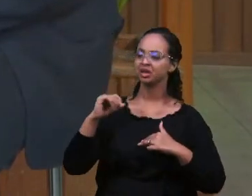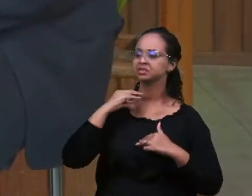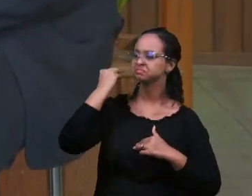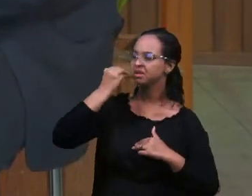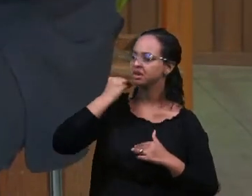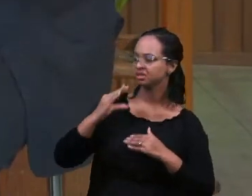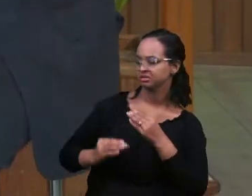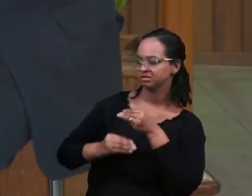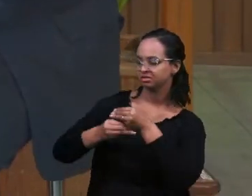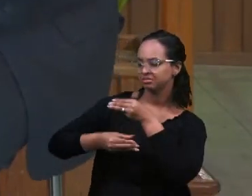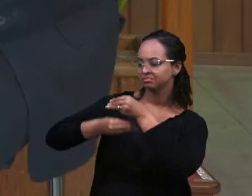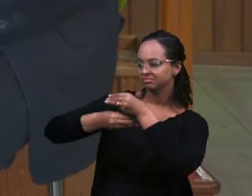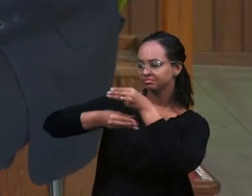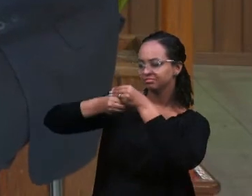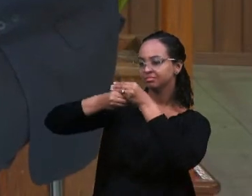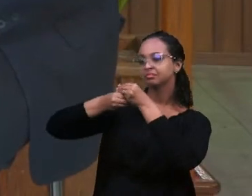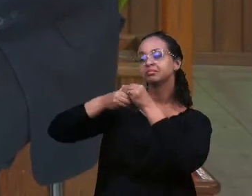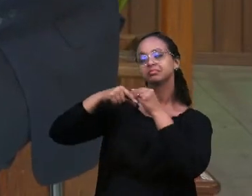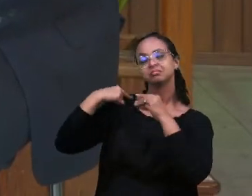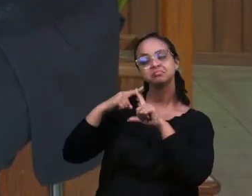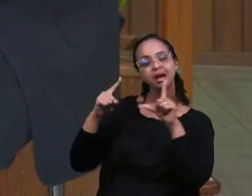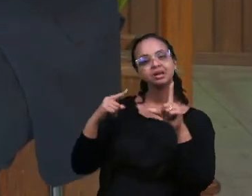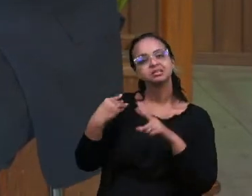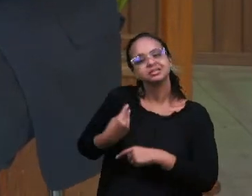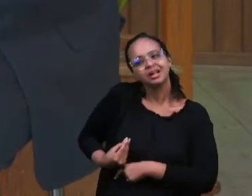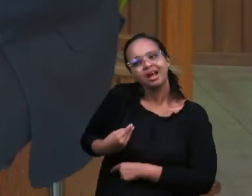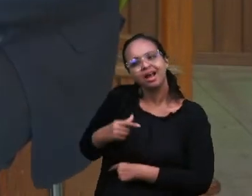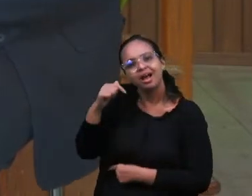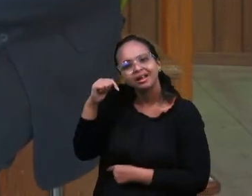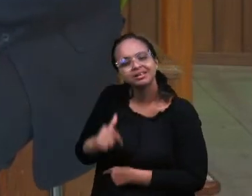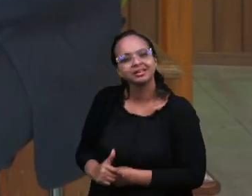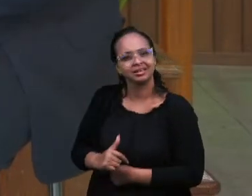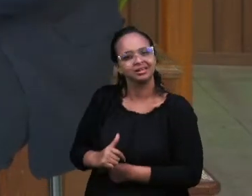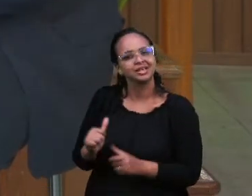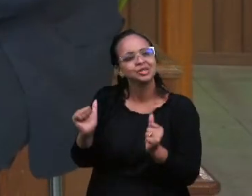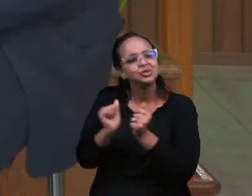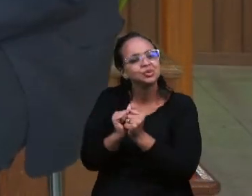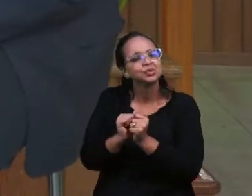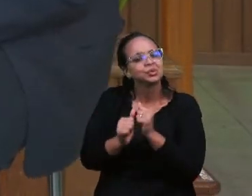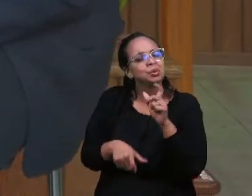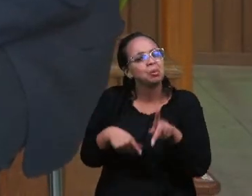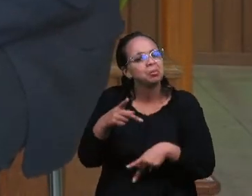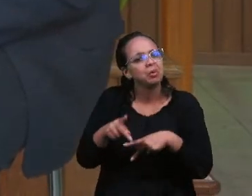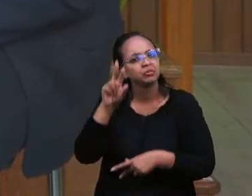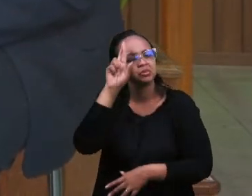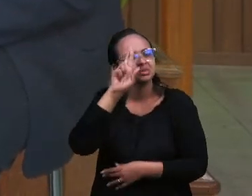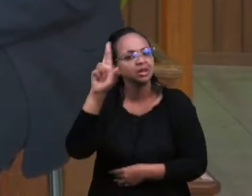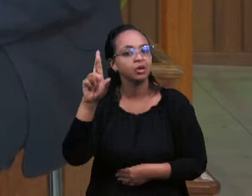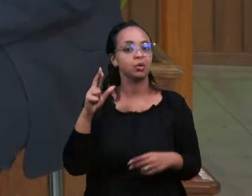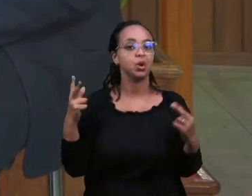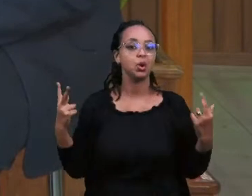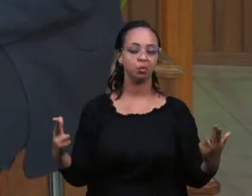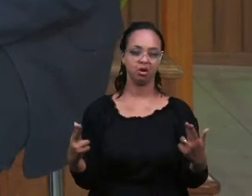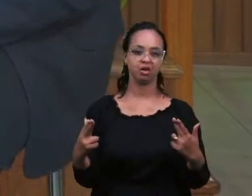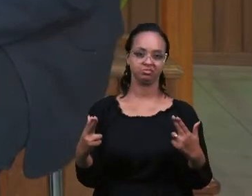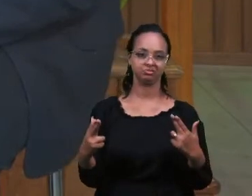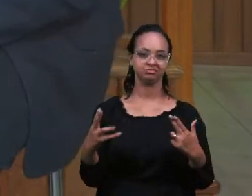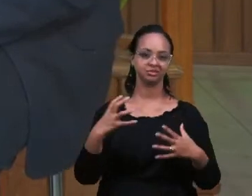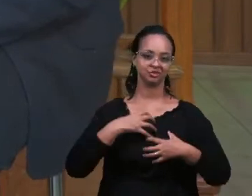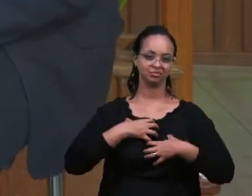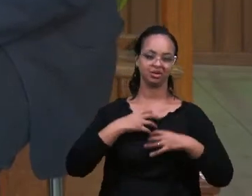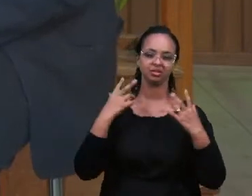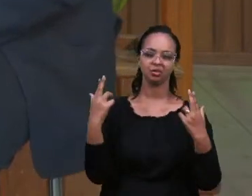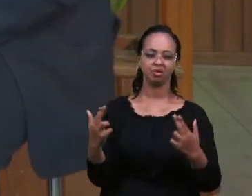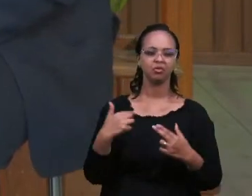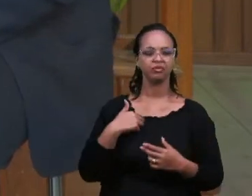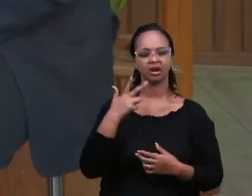mas há de estar neste lugar, no meio do povo do Senhor, e viver o mesmo sentimento de quando era jovem, e ter o sentimento assim,